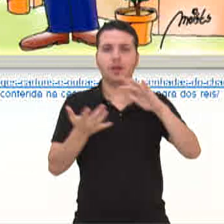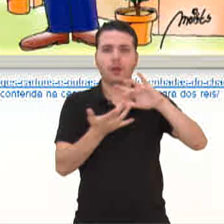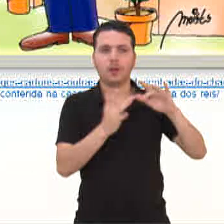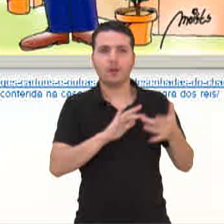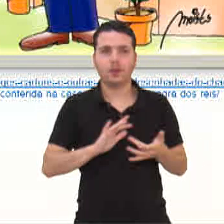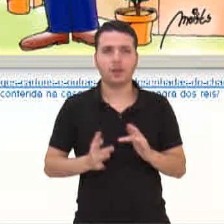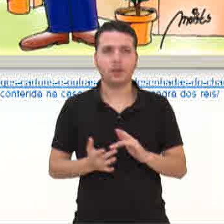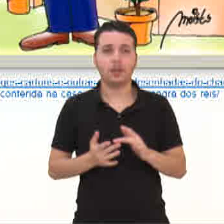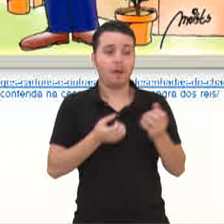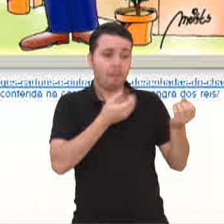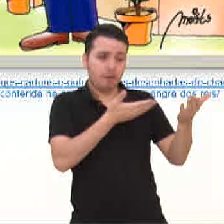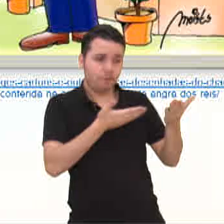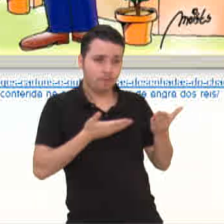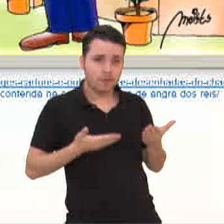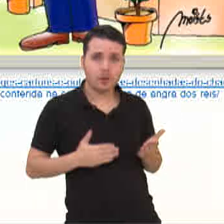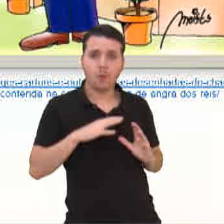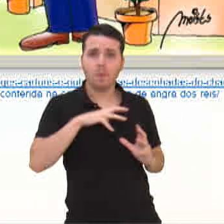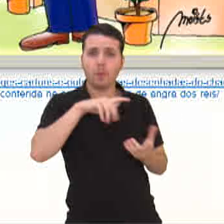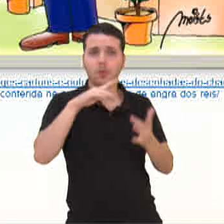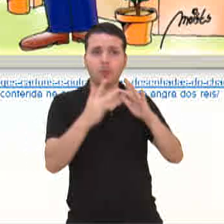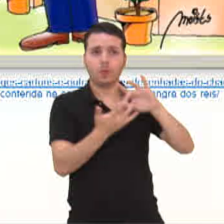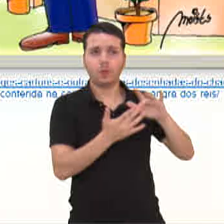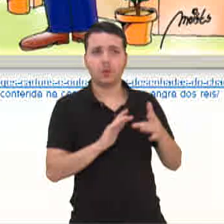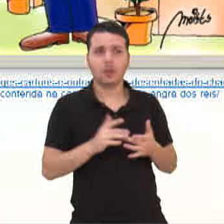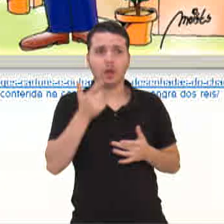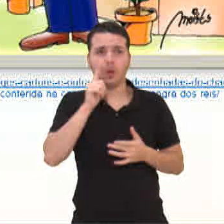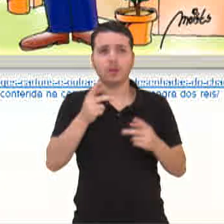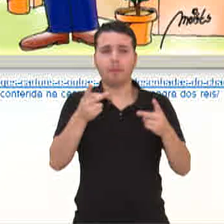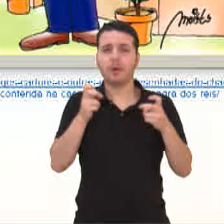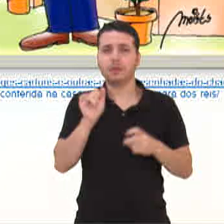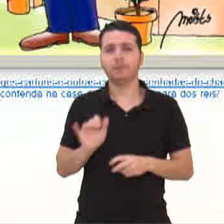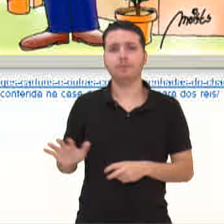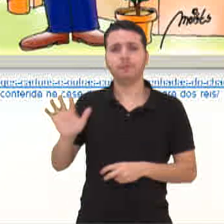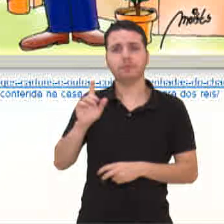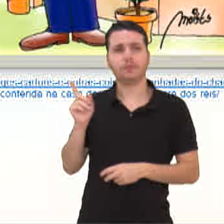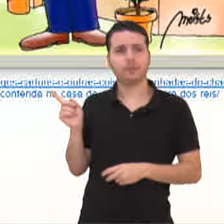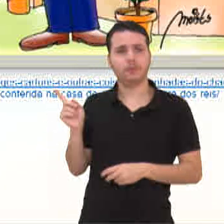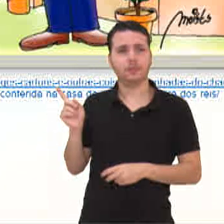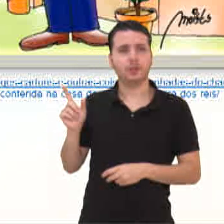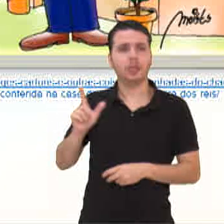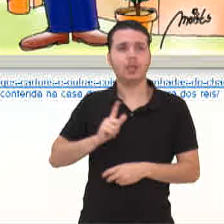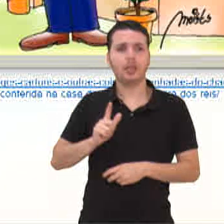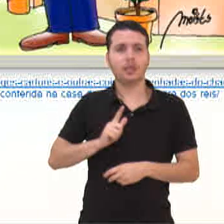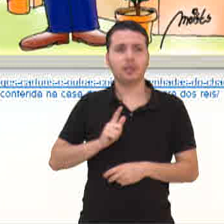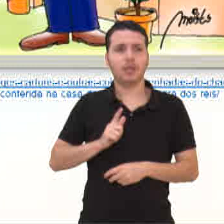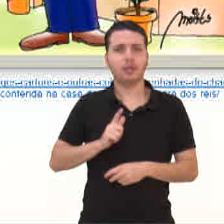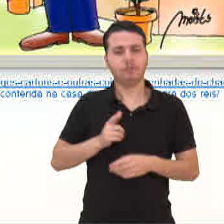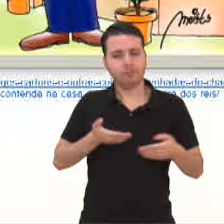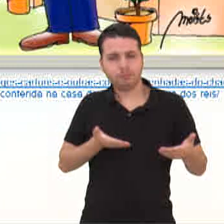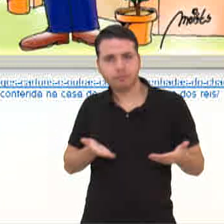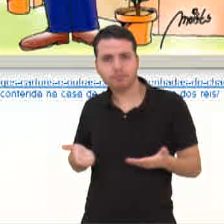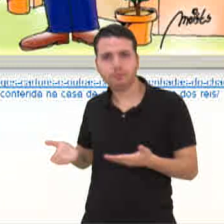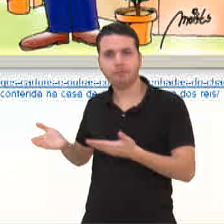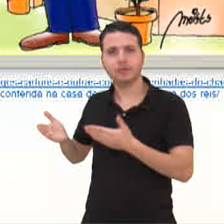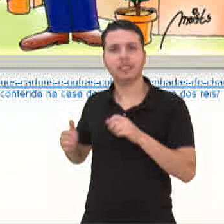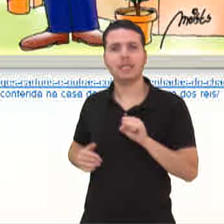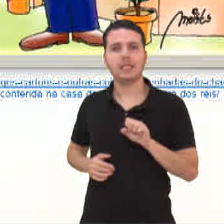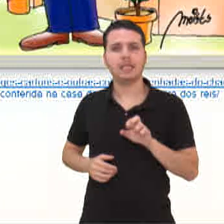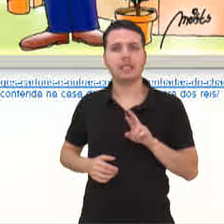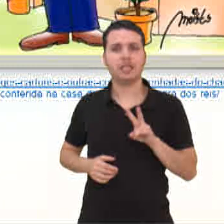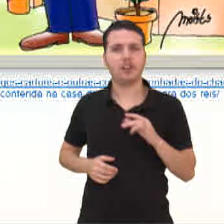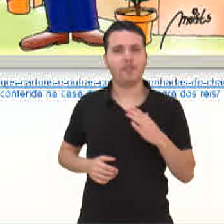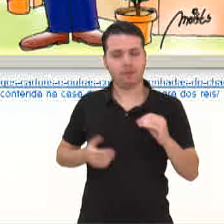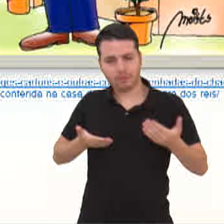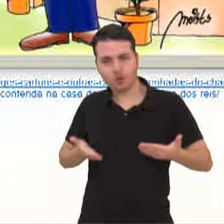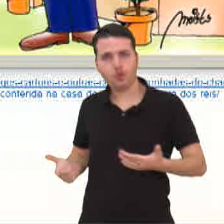ao mundo globalizado. E aí você consegue perceber nessa imagem ali, né, entrada de serviço, para onde o mestre de